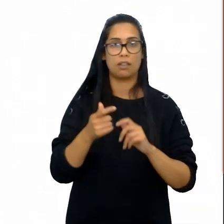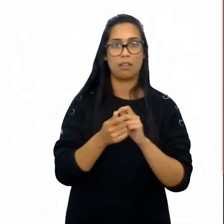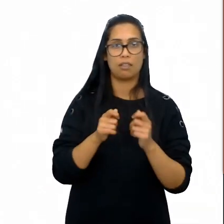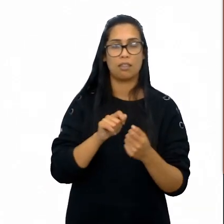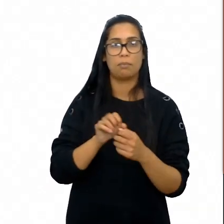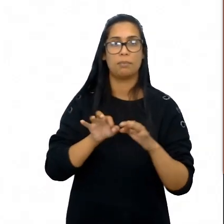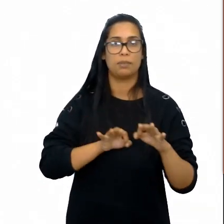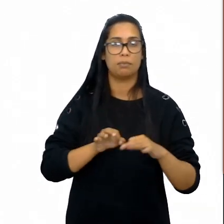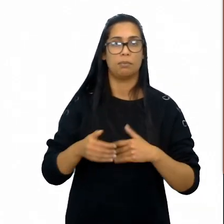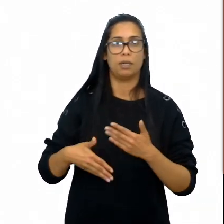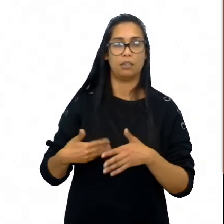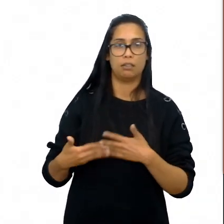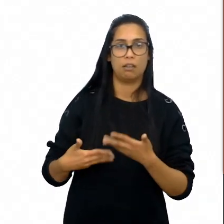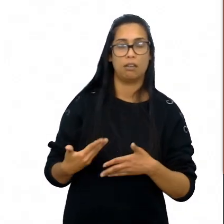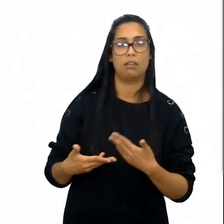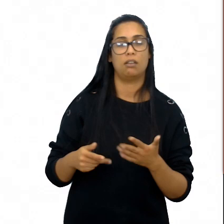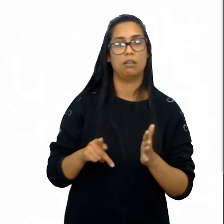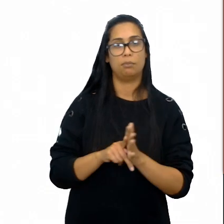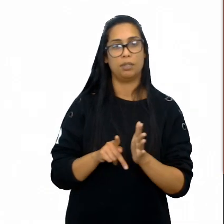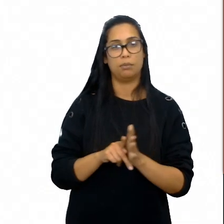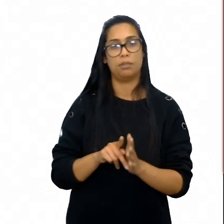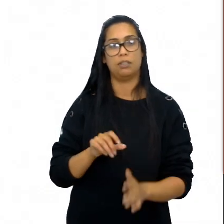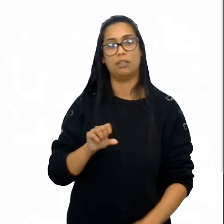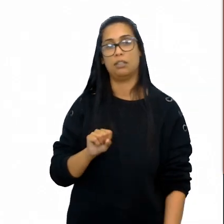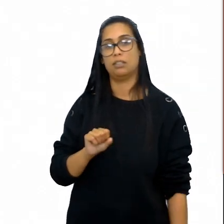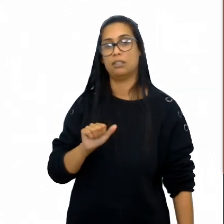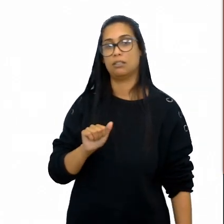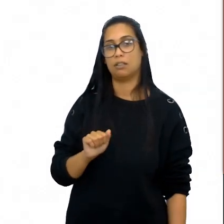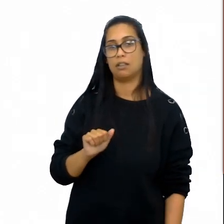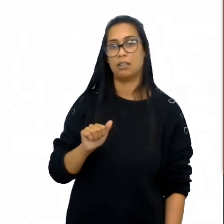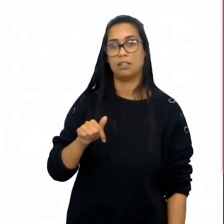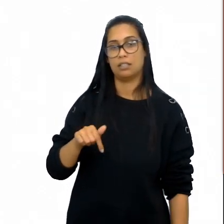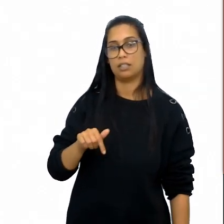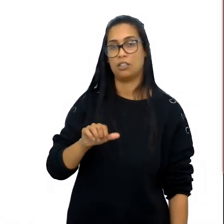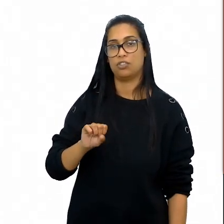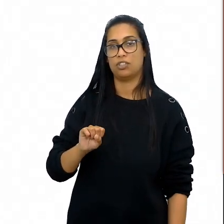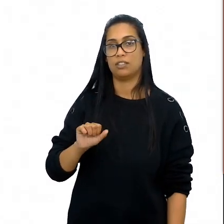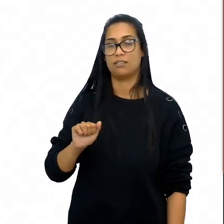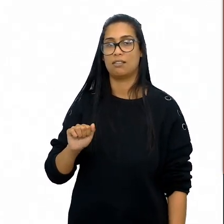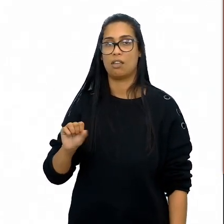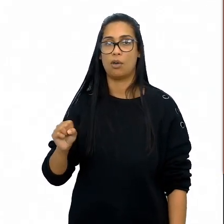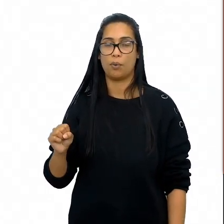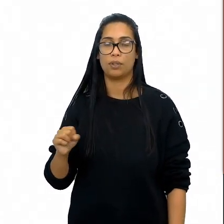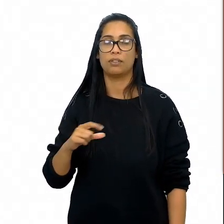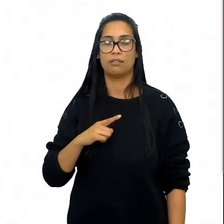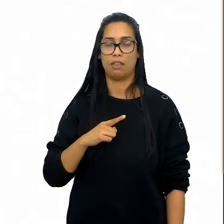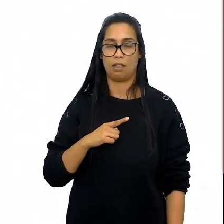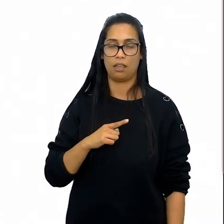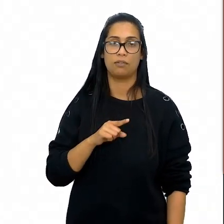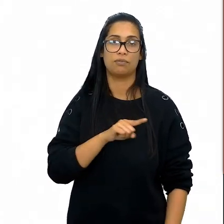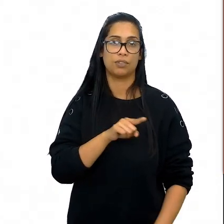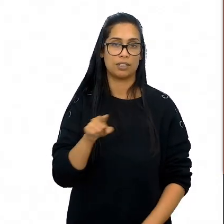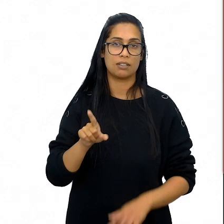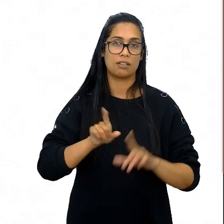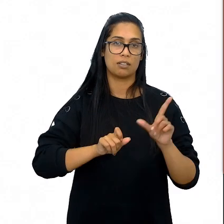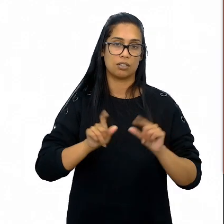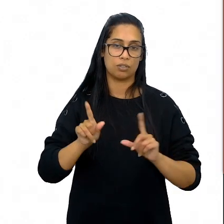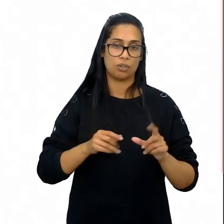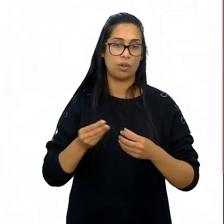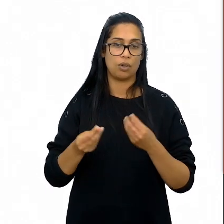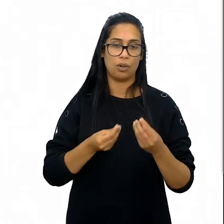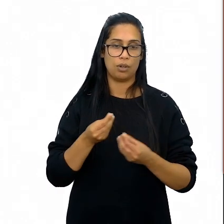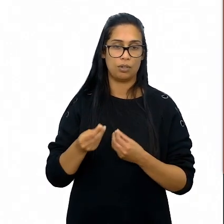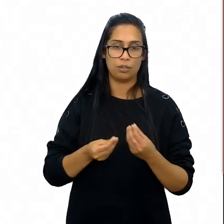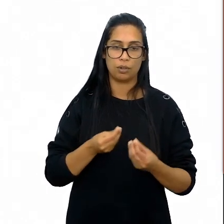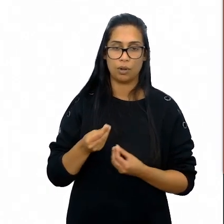planejamento do desenvolvimento da sa-7 e da sa8 tá bom pessoal subsidiando as suas escolhas e tomadas